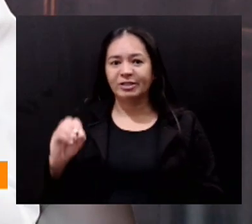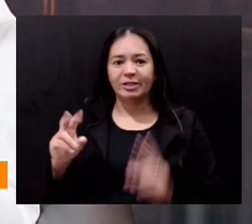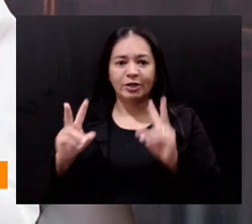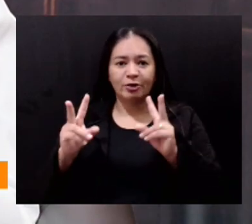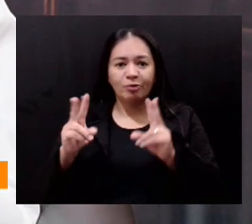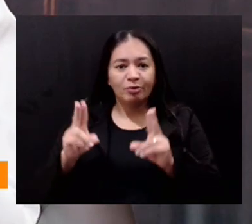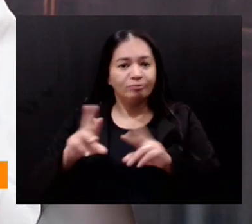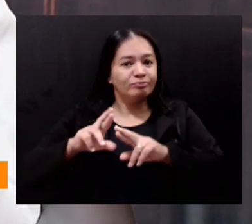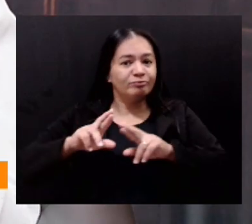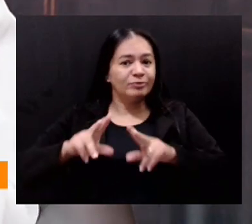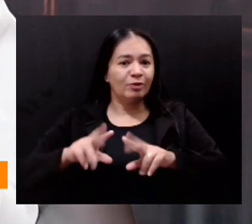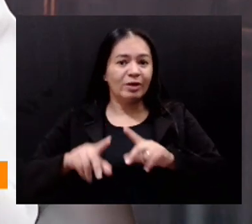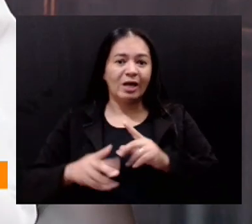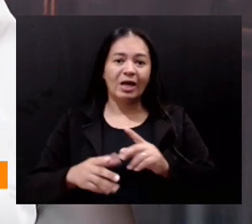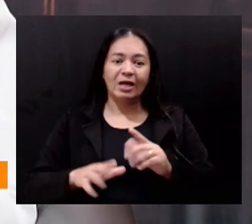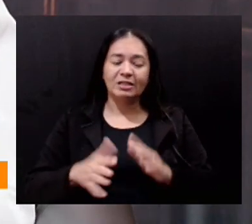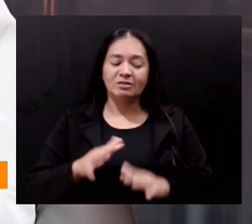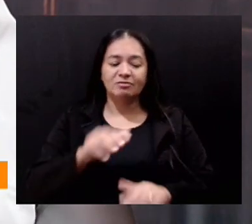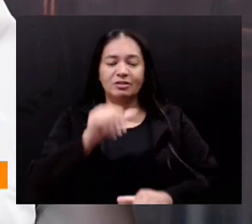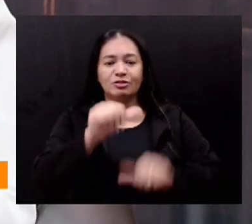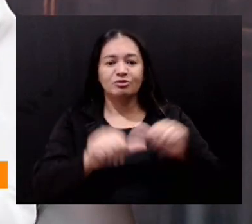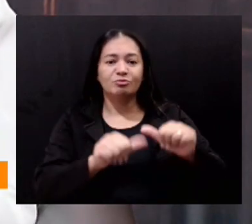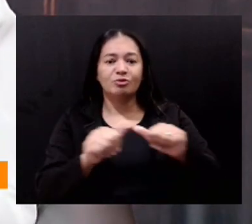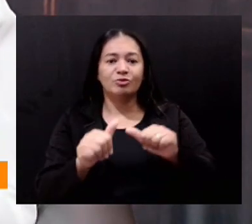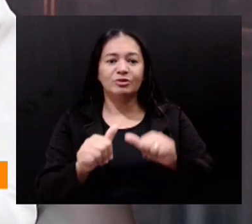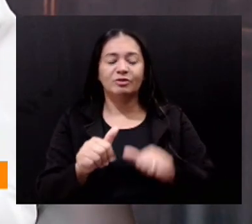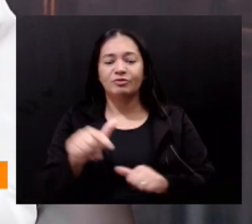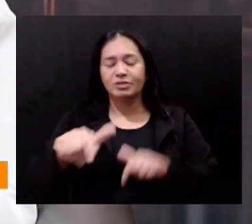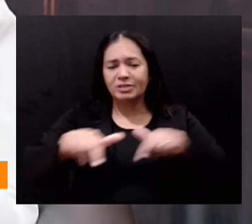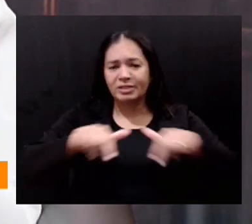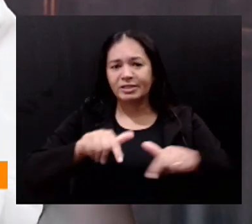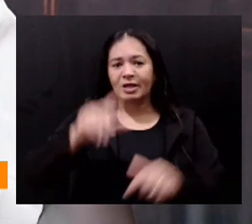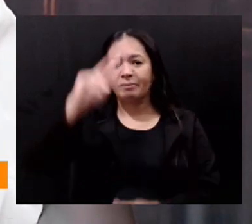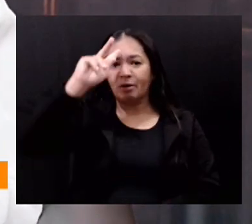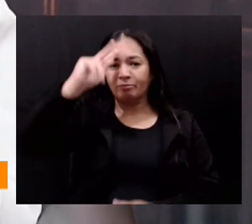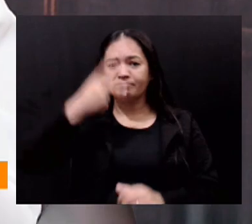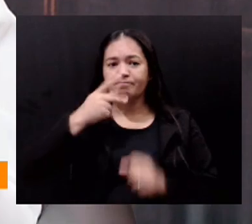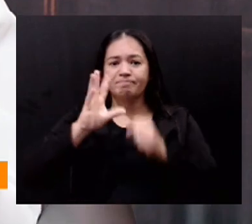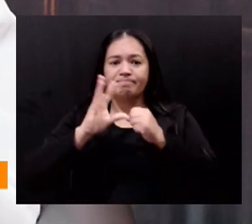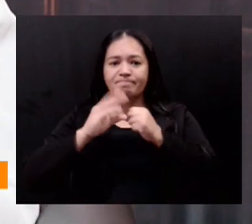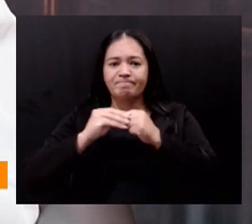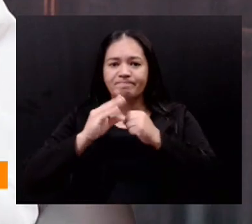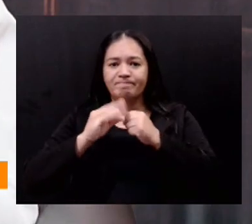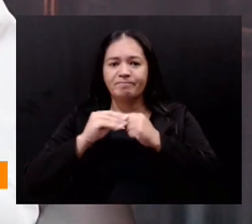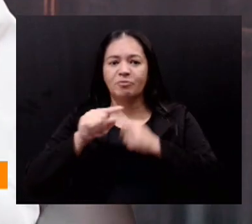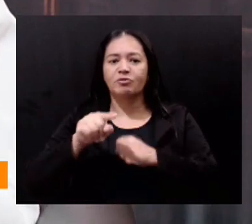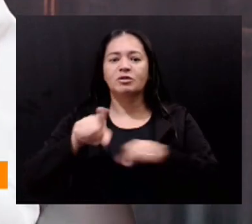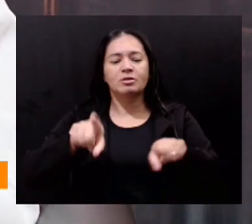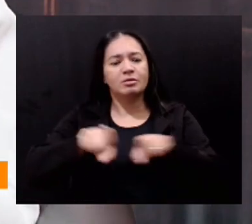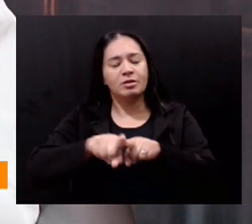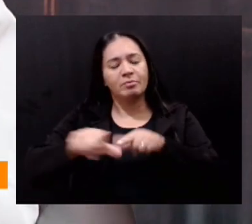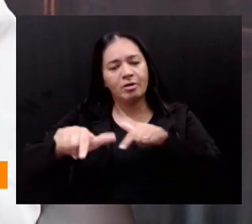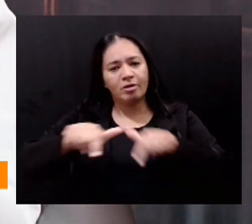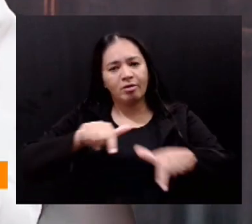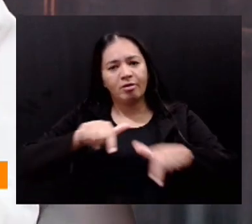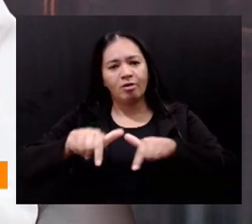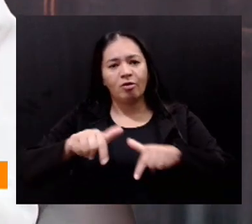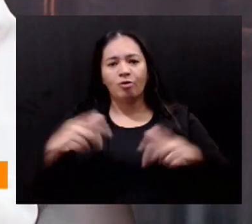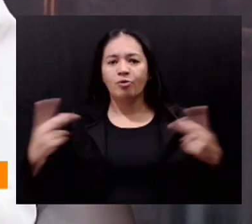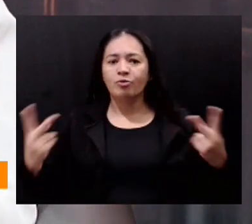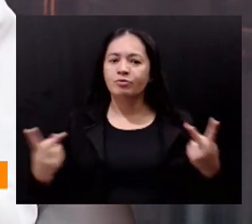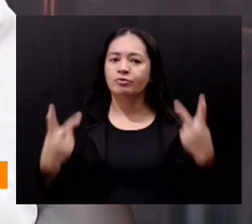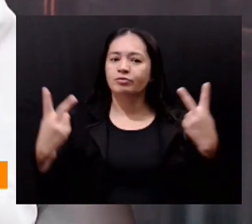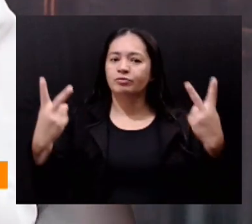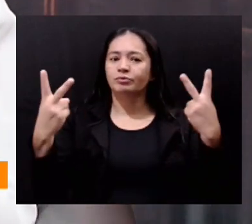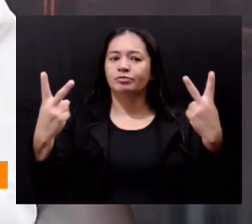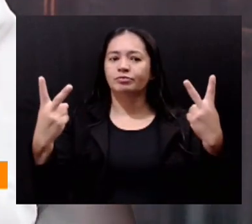se autoconhece, você trabalha seu autoconhecimento, você também vai trabalhando os seus valores, né, os seus